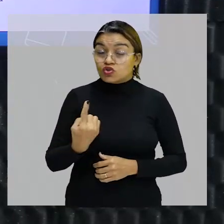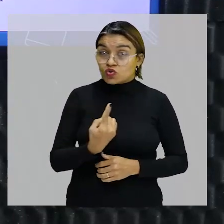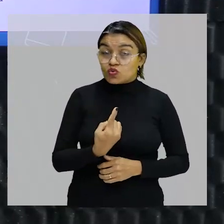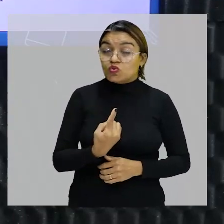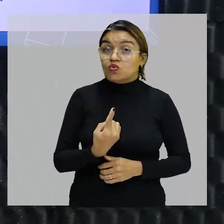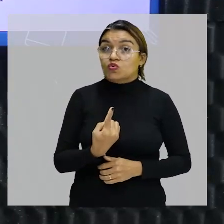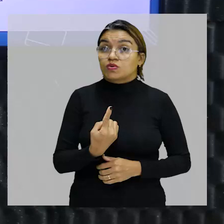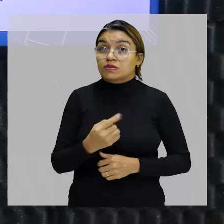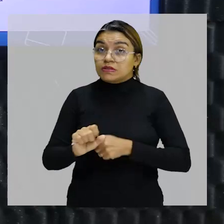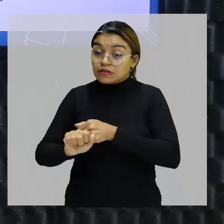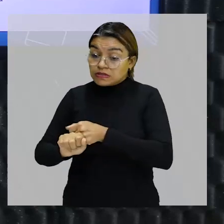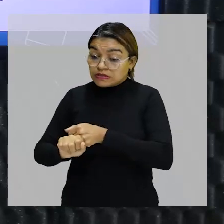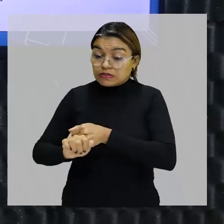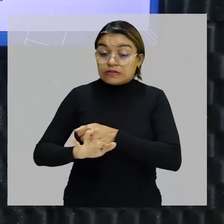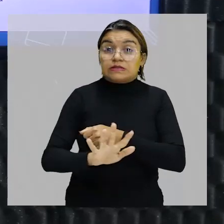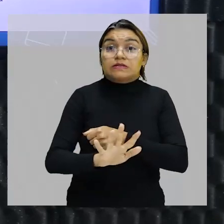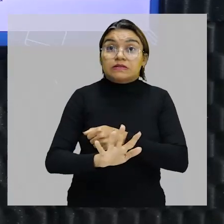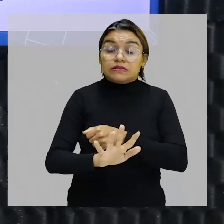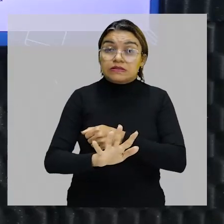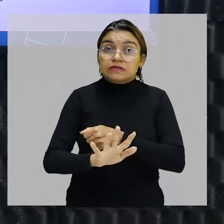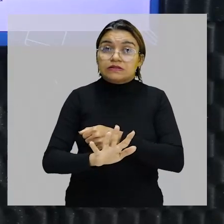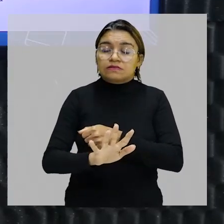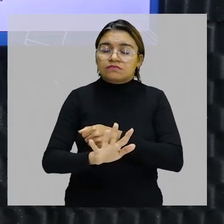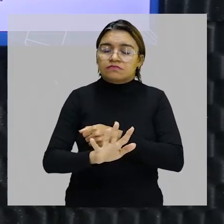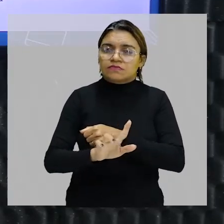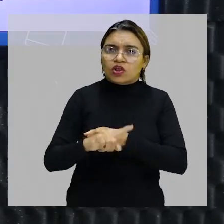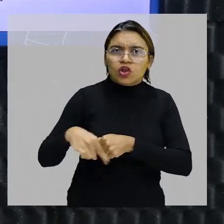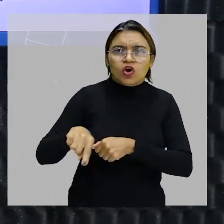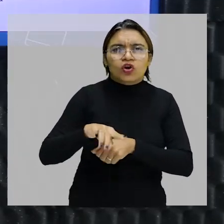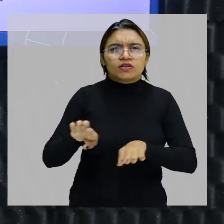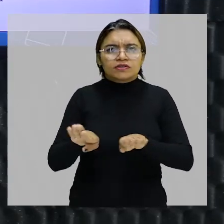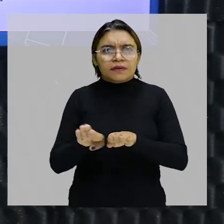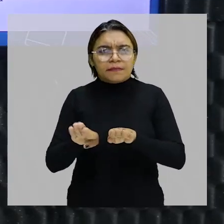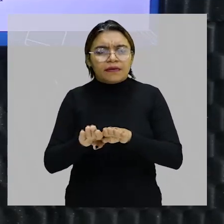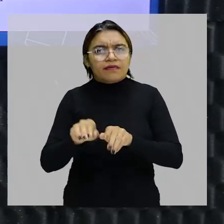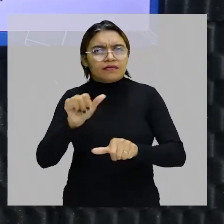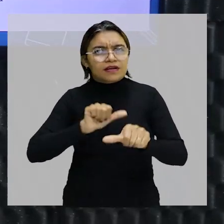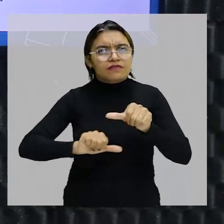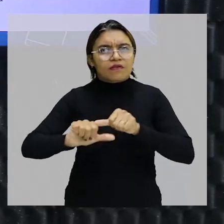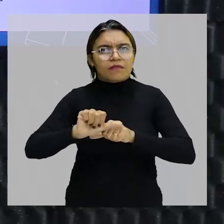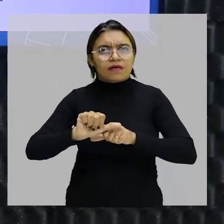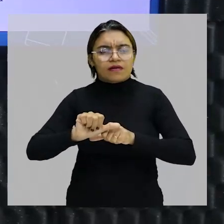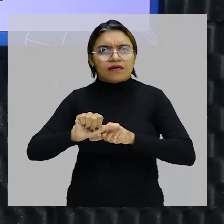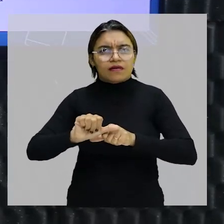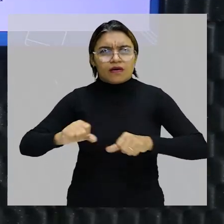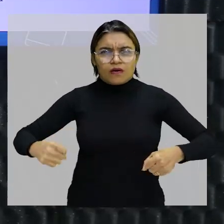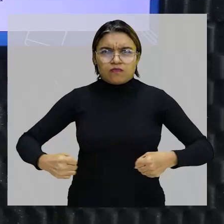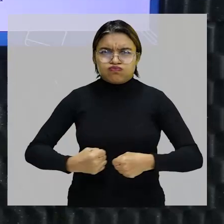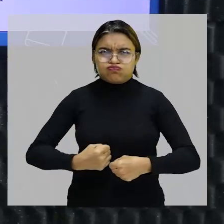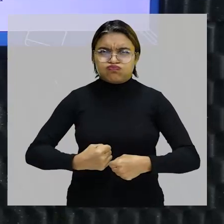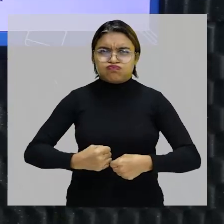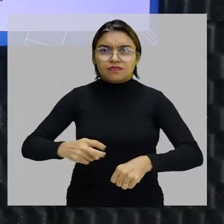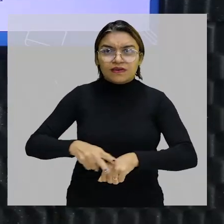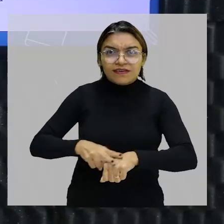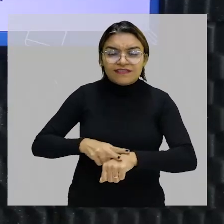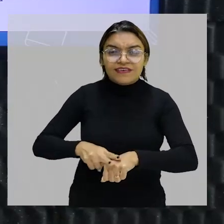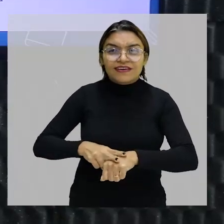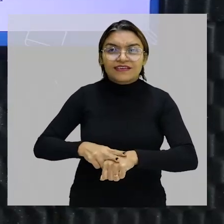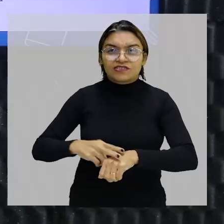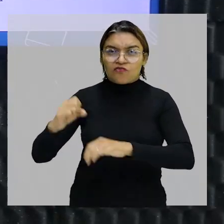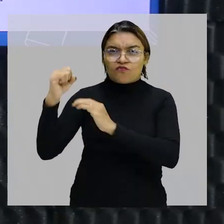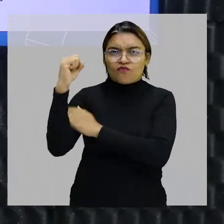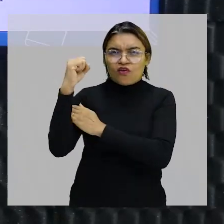esse tipo de radiação, será que nós vamos nos transformar em gigantes verdes, né, super